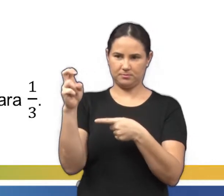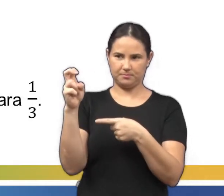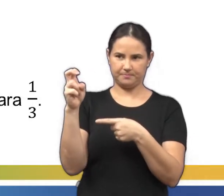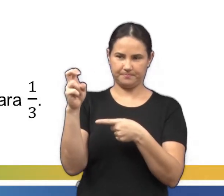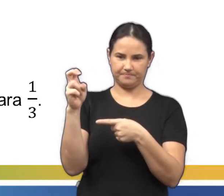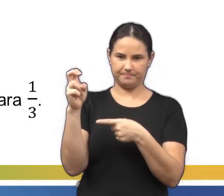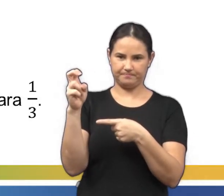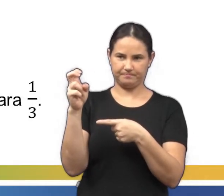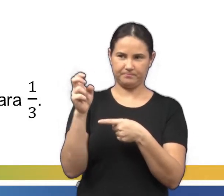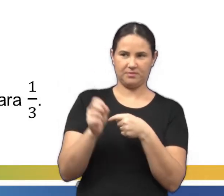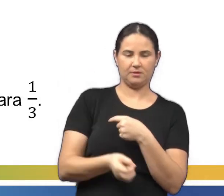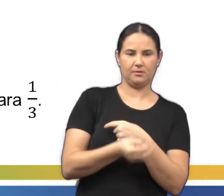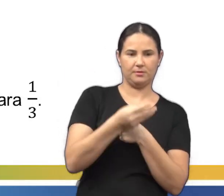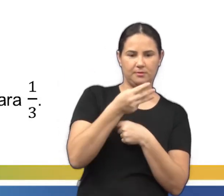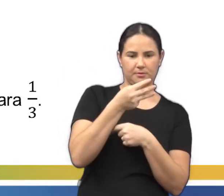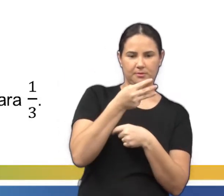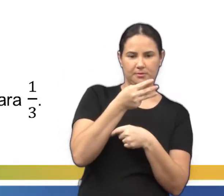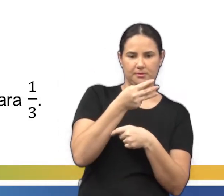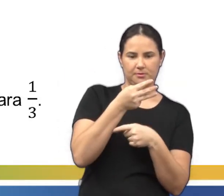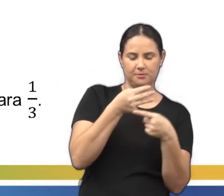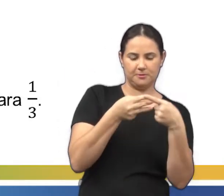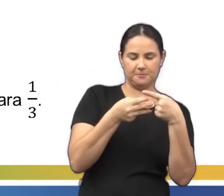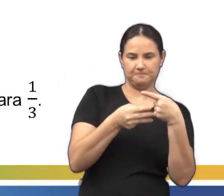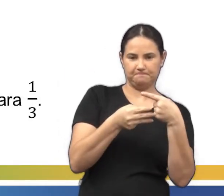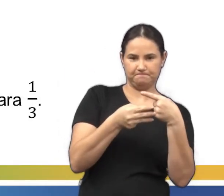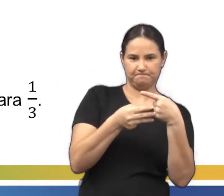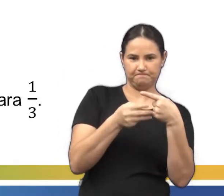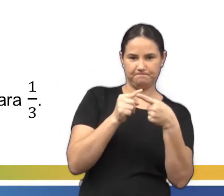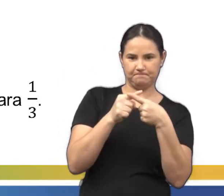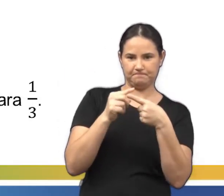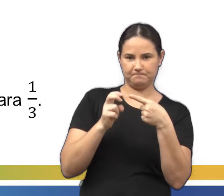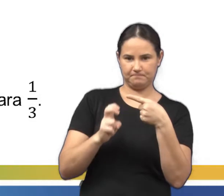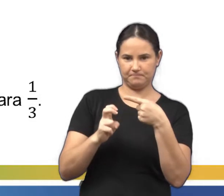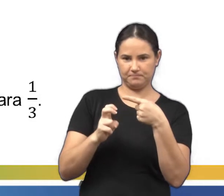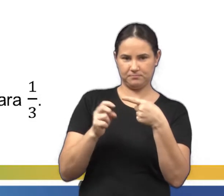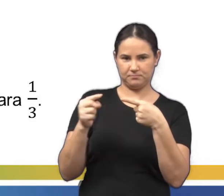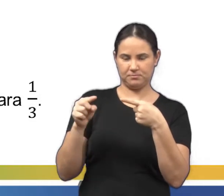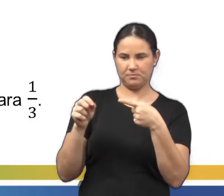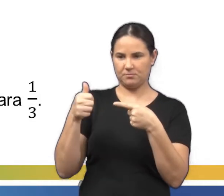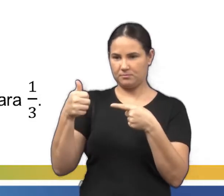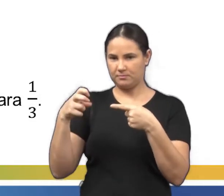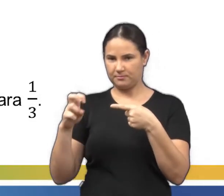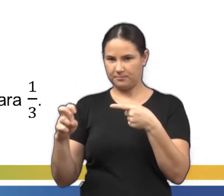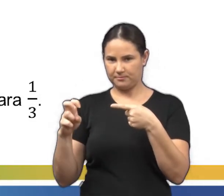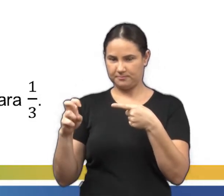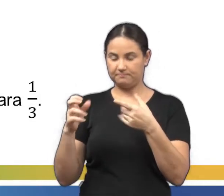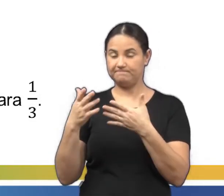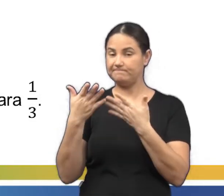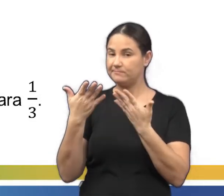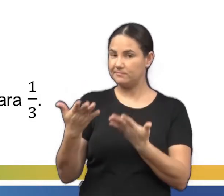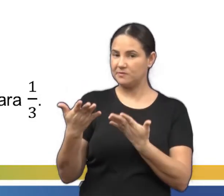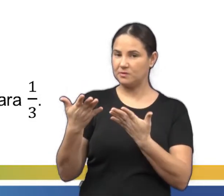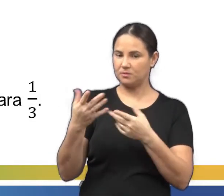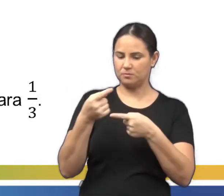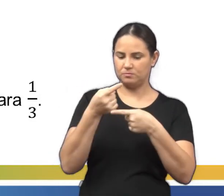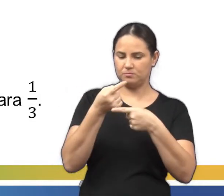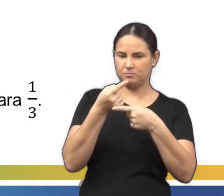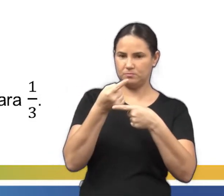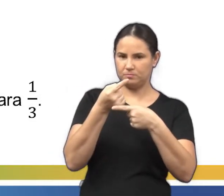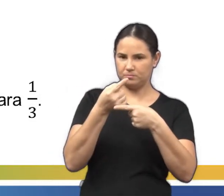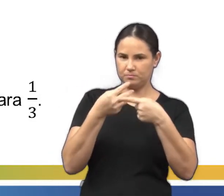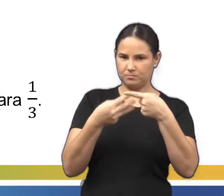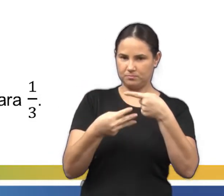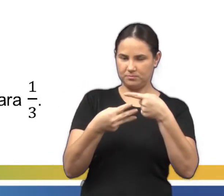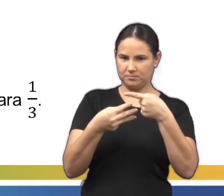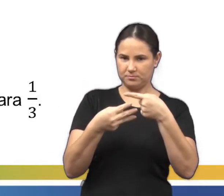ó. 1 vezes 5, 5. E 3 vezes 5, 15. Então, 1 terço é equivalente